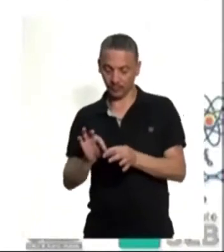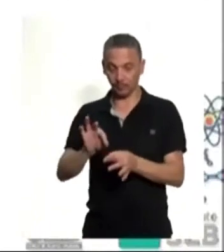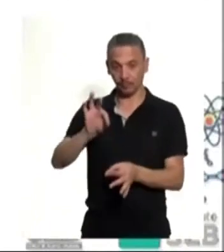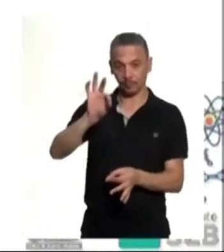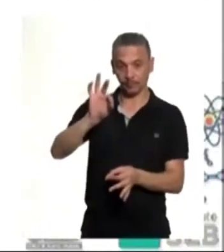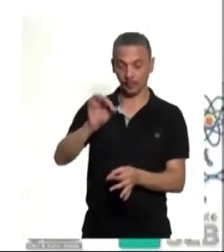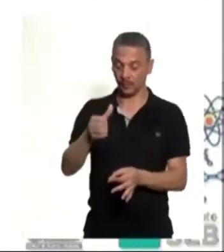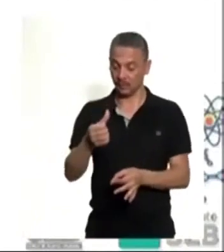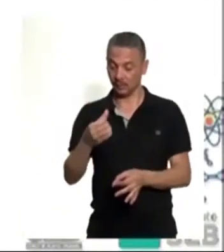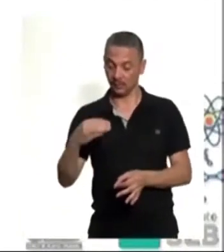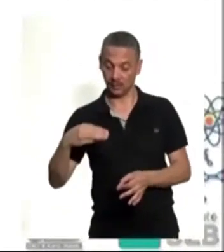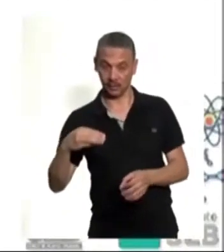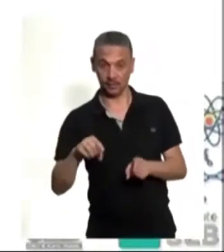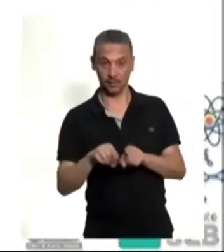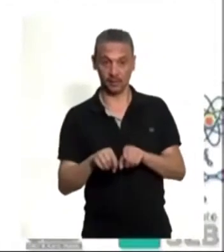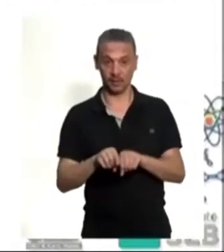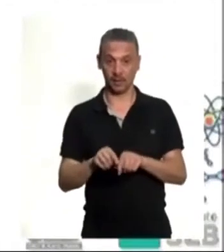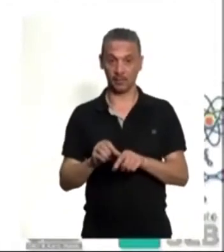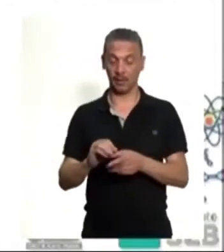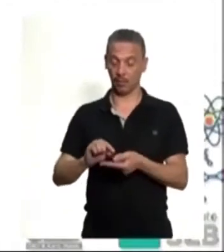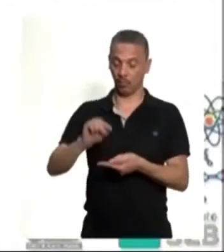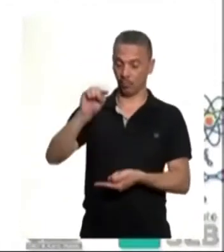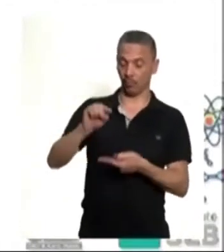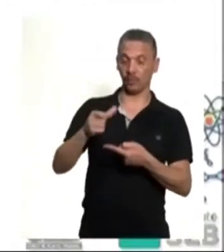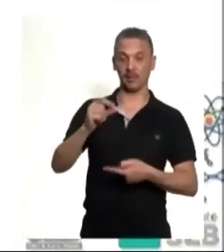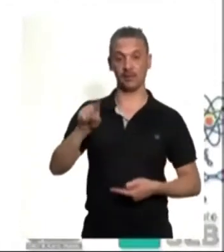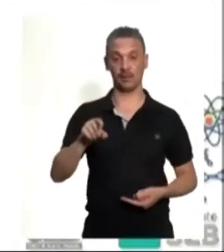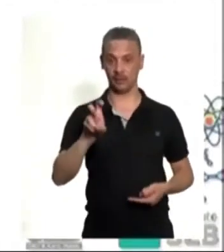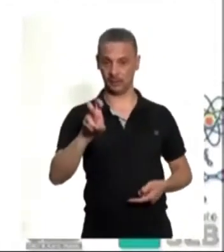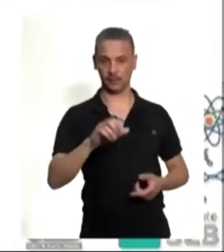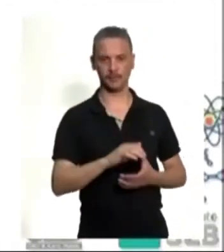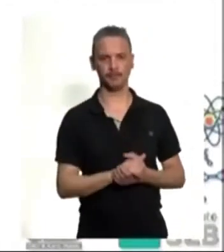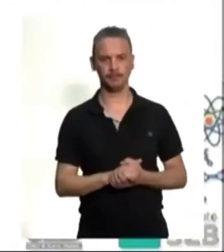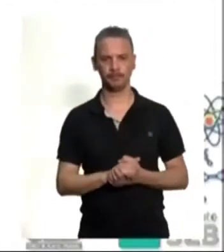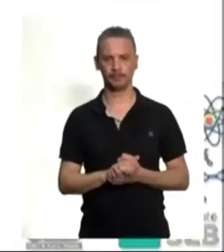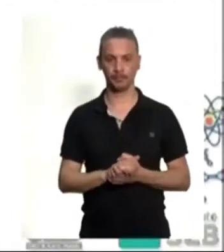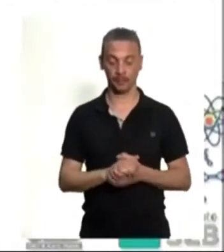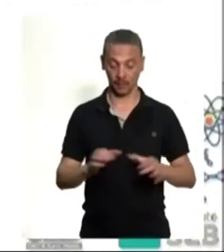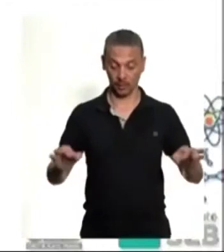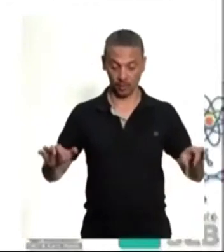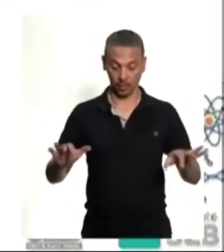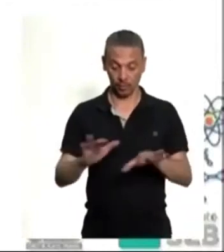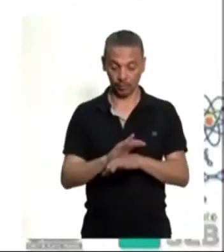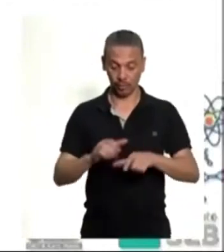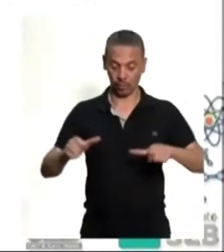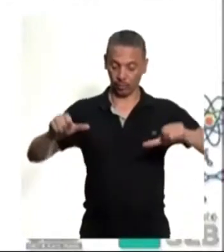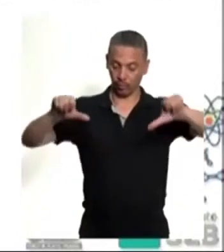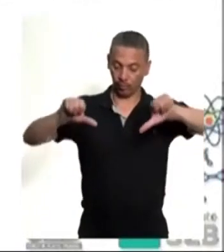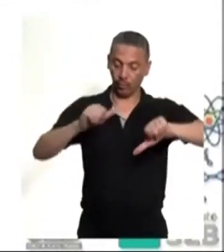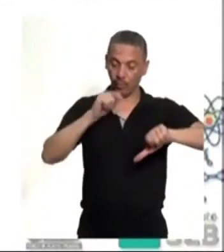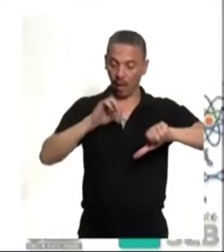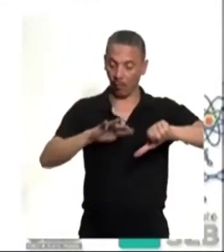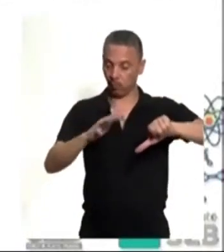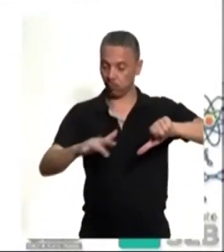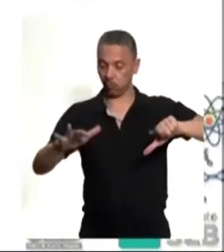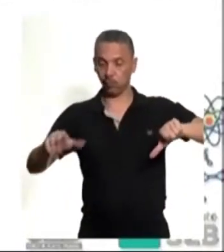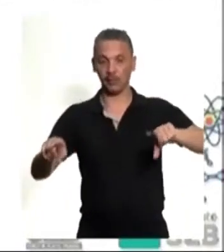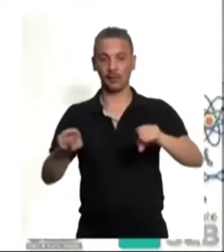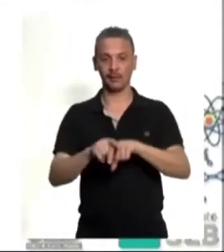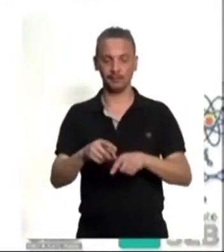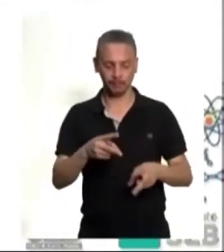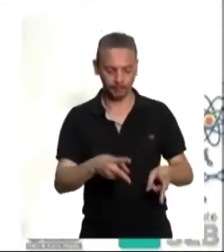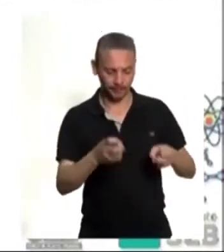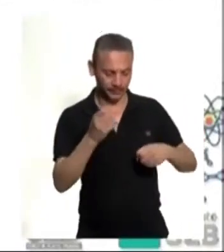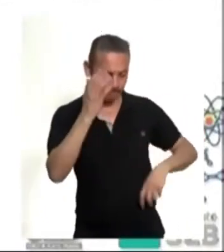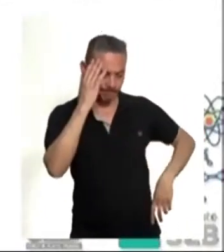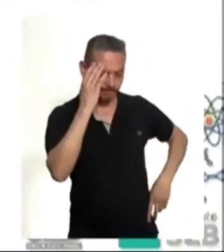de comprimento e 6 decímetros e meio de altura. Depois que o aquário estava pronto, com água, o seu Paulo percebeu que tinha